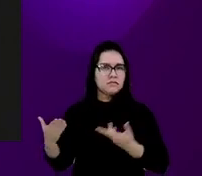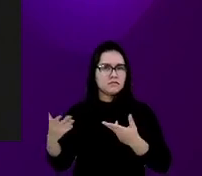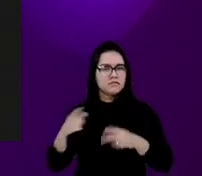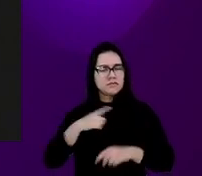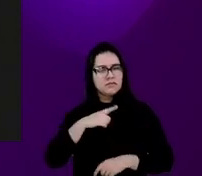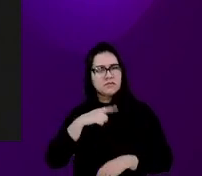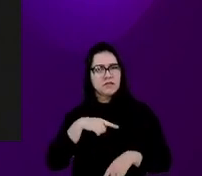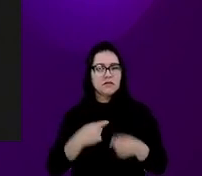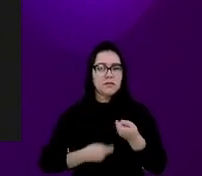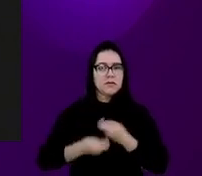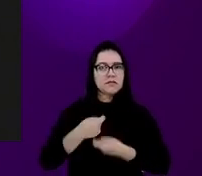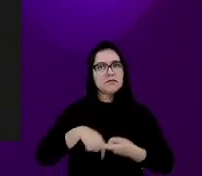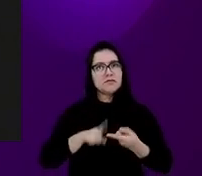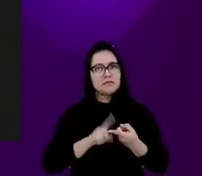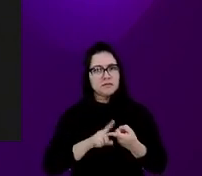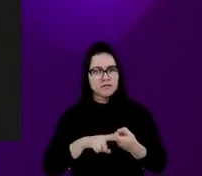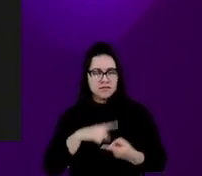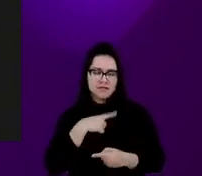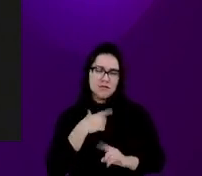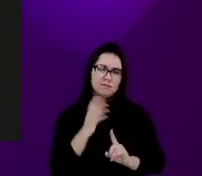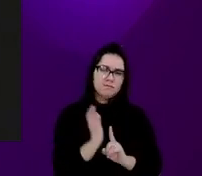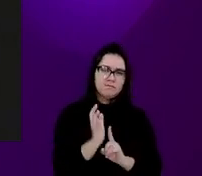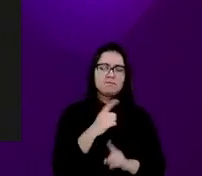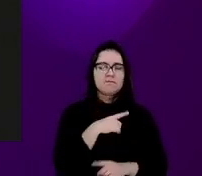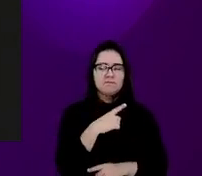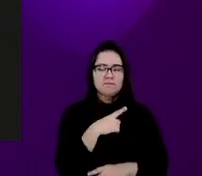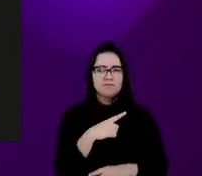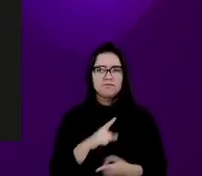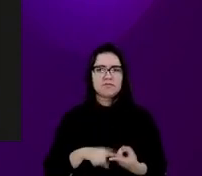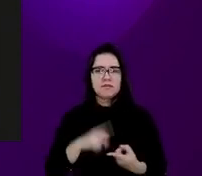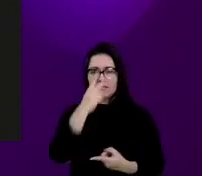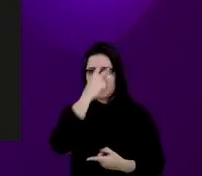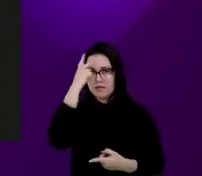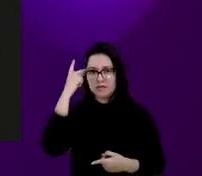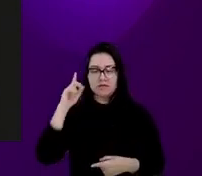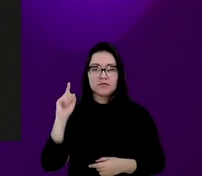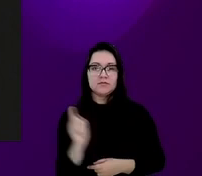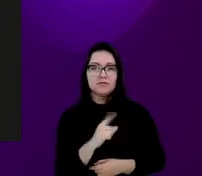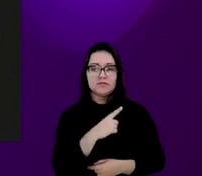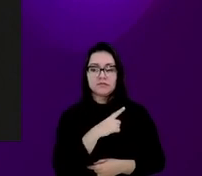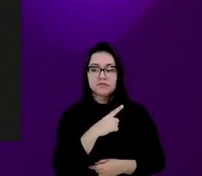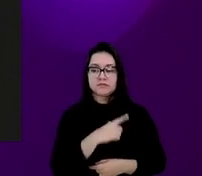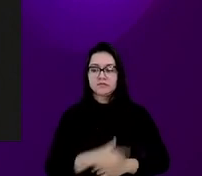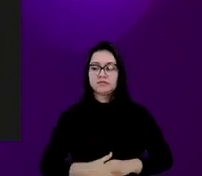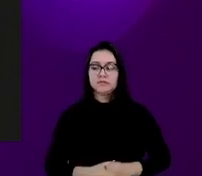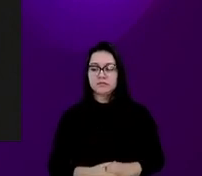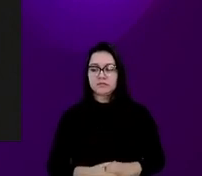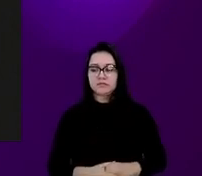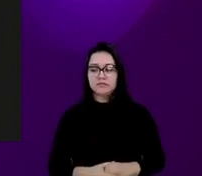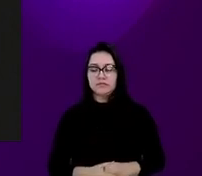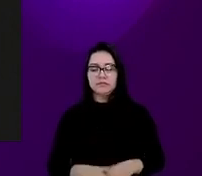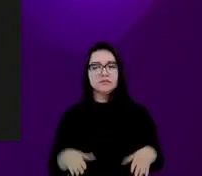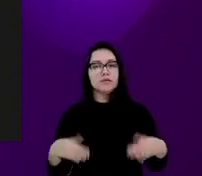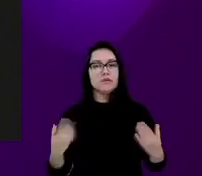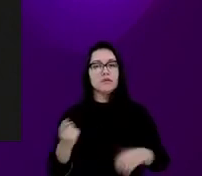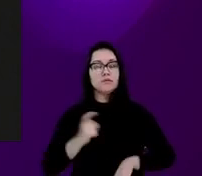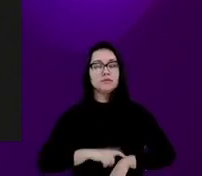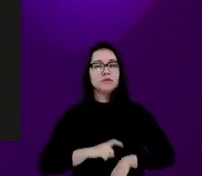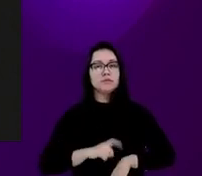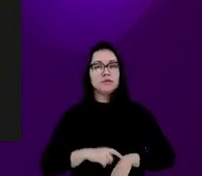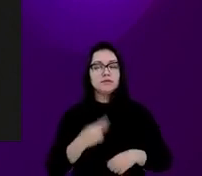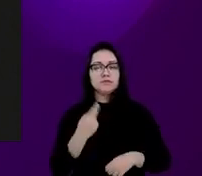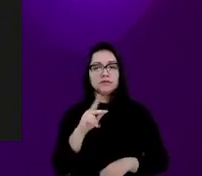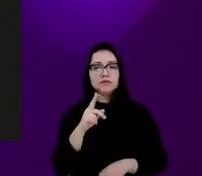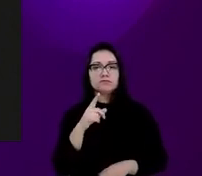pressão comercial também, quando você percebe que tem pessoas adotando novas tecnologias, e qual seria o momento que vocês